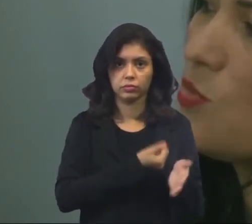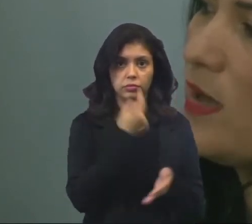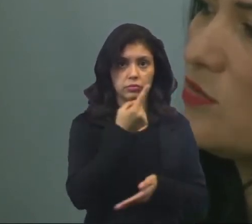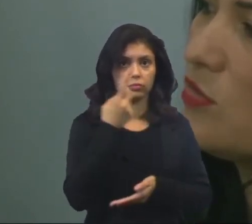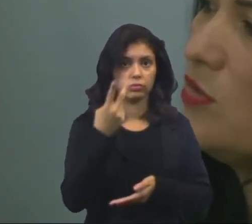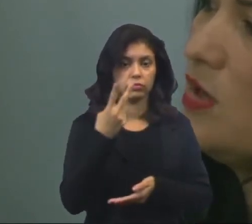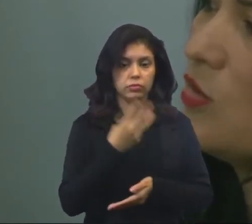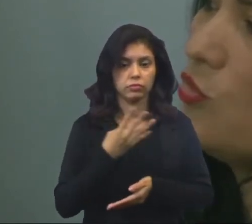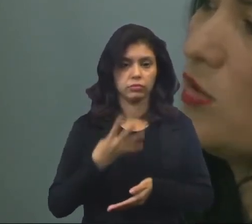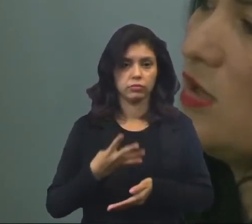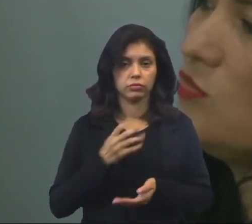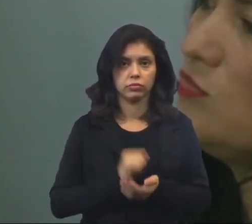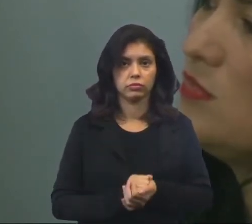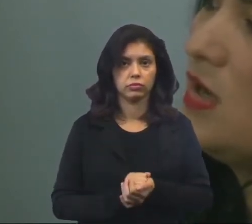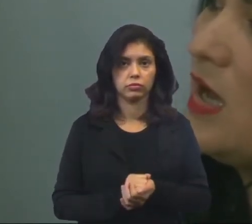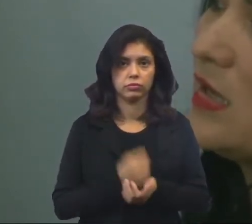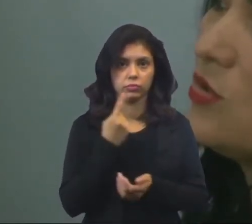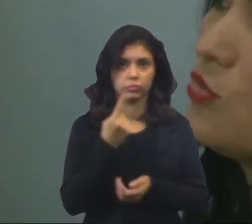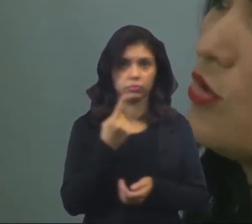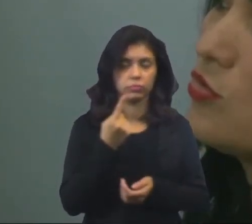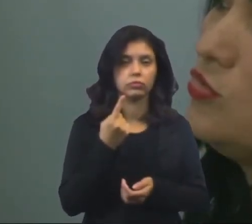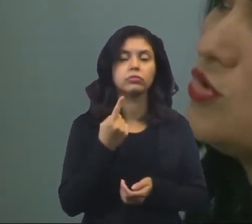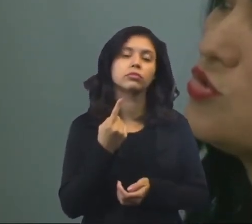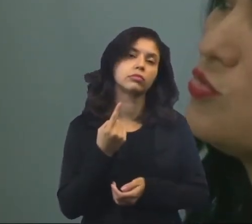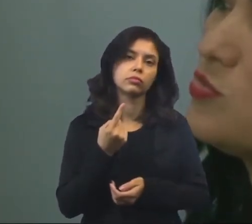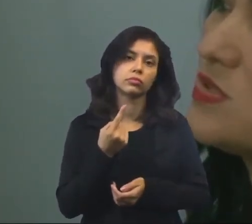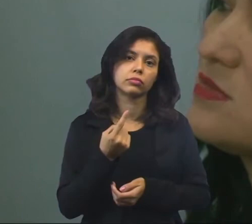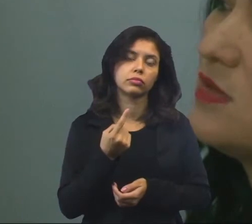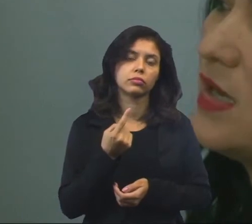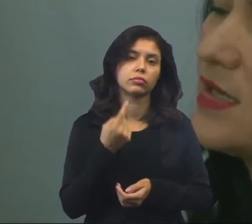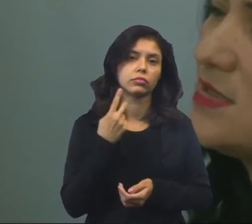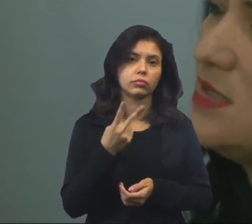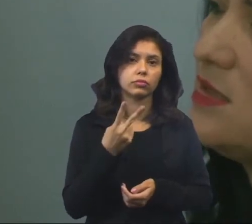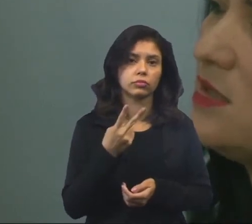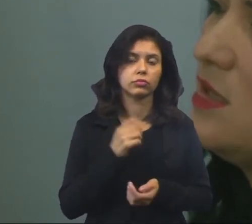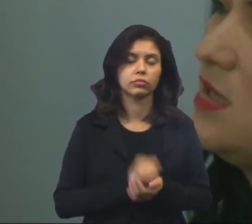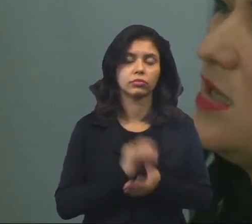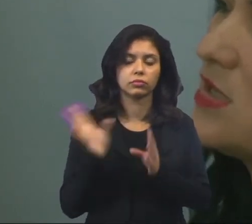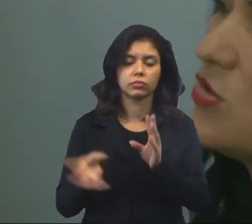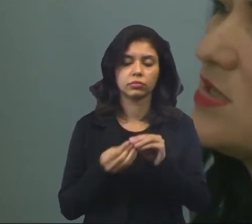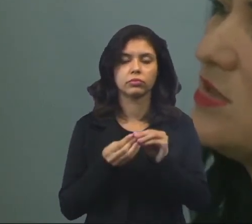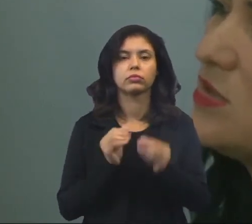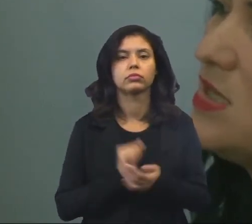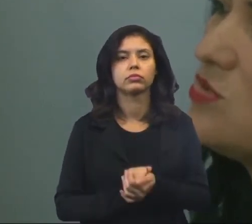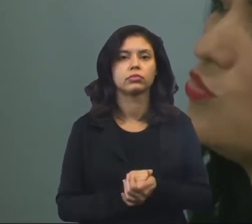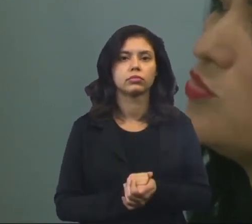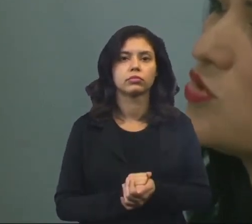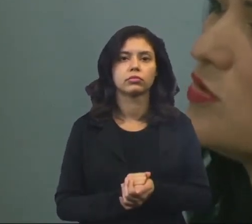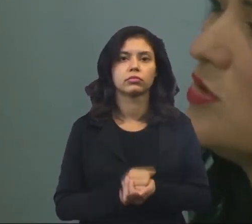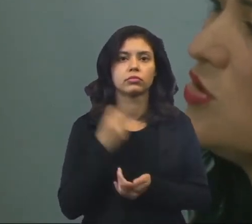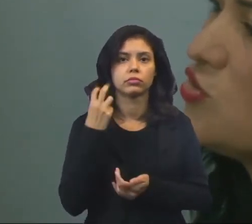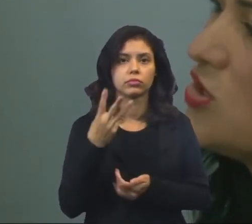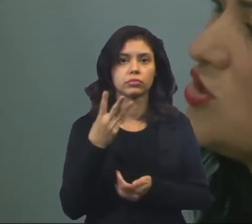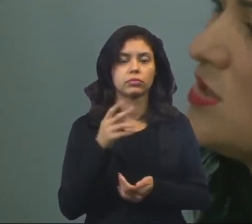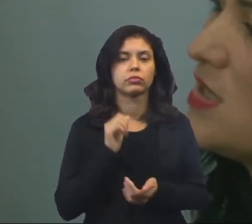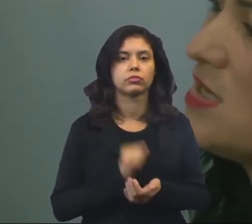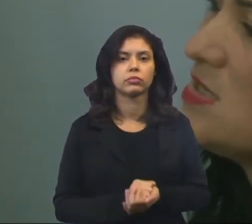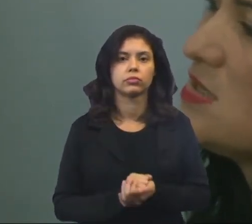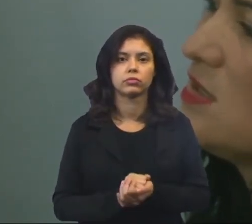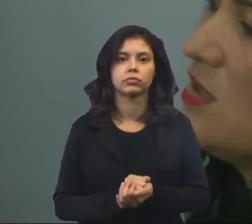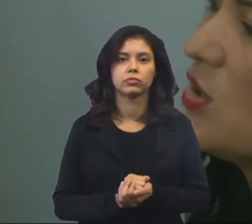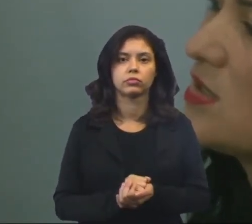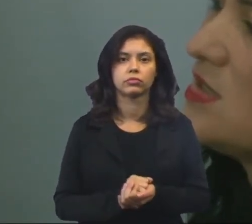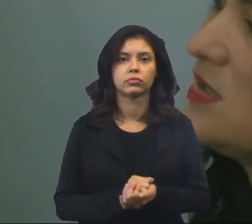3, 4. Ó. Coloquei 1, aqui eu coloco 2 cubos. Acrescentei. E aqui eu acrescento 3 cubos, ó. Eu já tinha